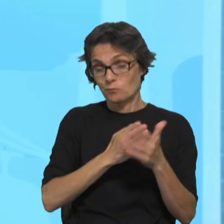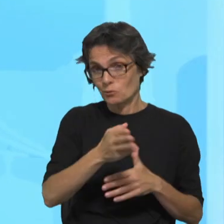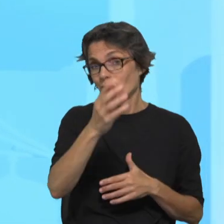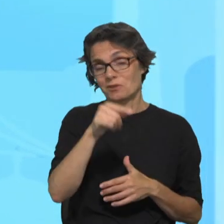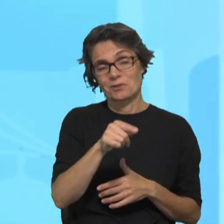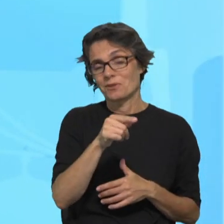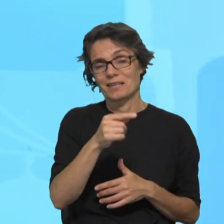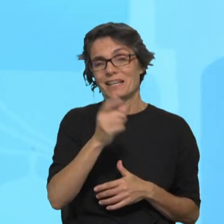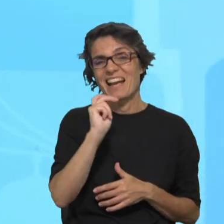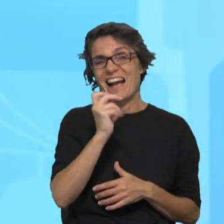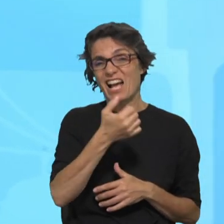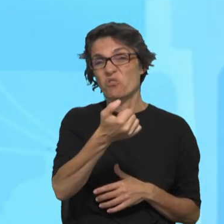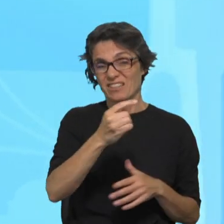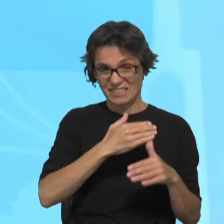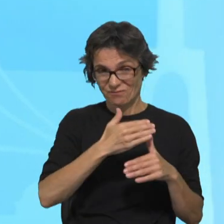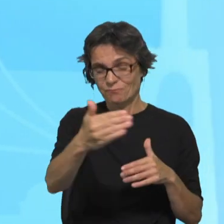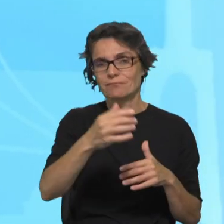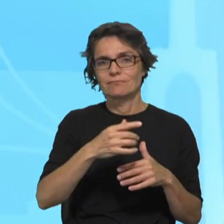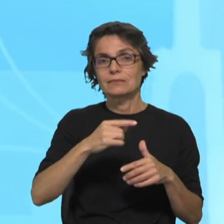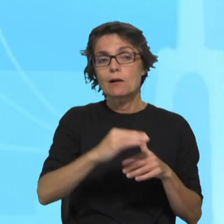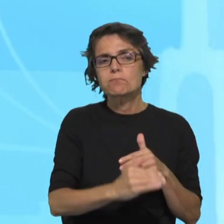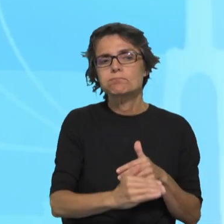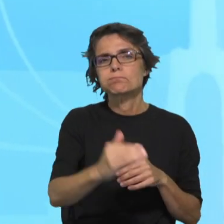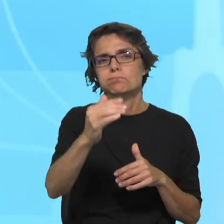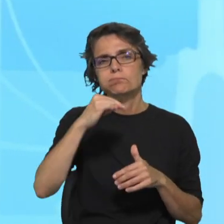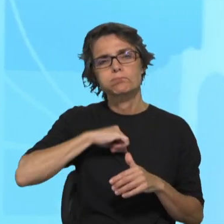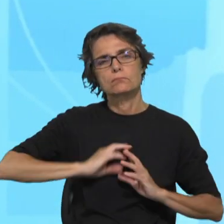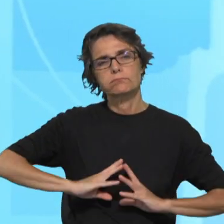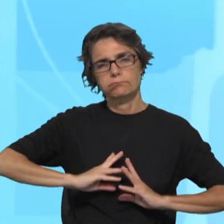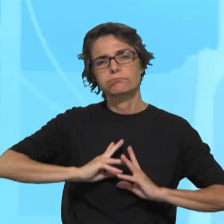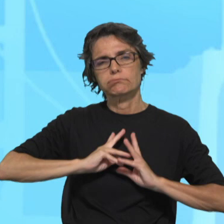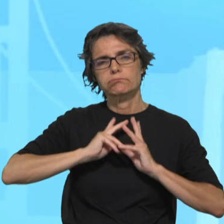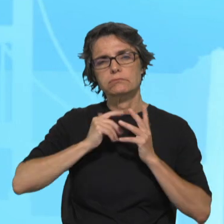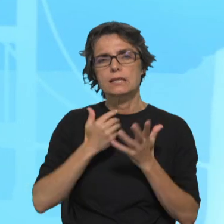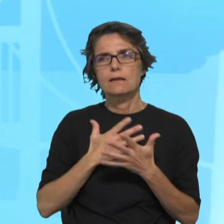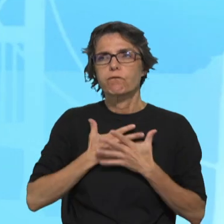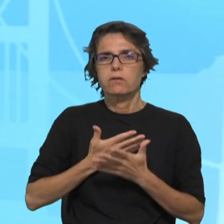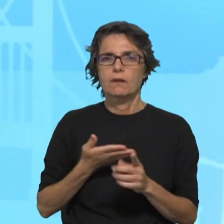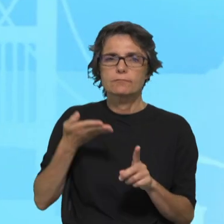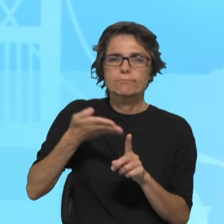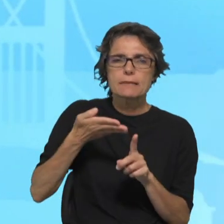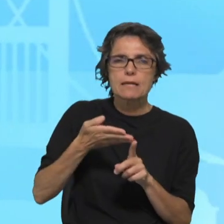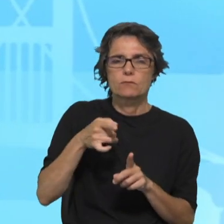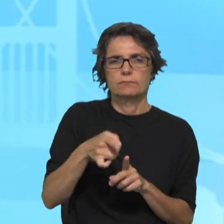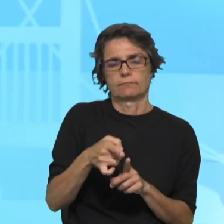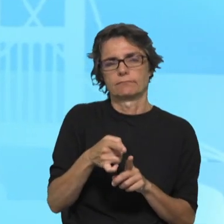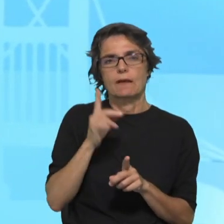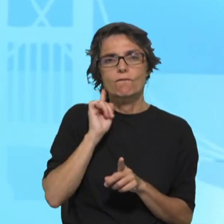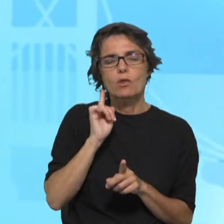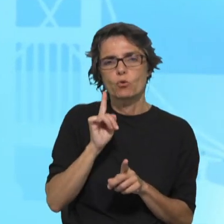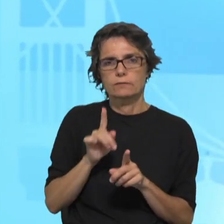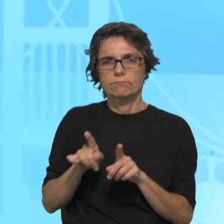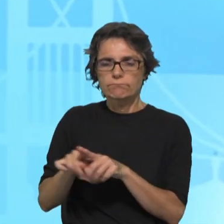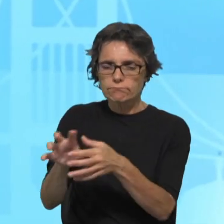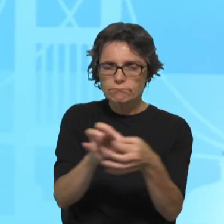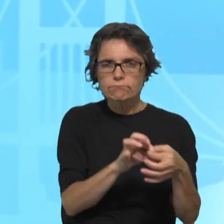reunião e estive durante 15 anos, e fui crescendo neste espírito missionário, nestes valores da fraternidade,